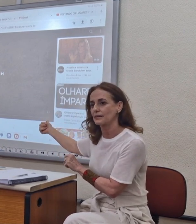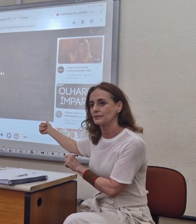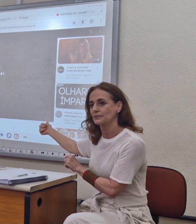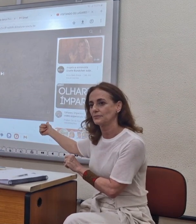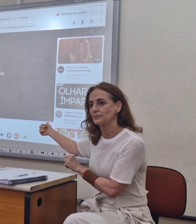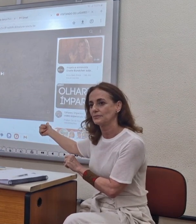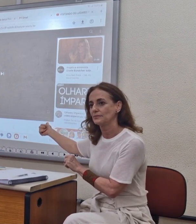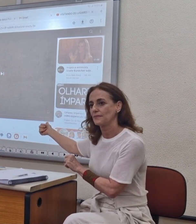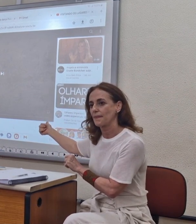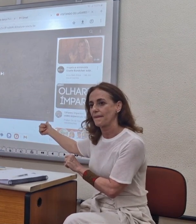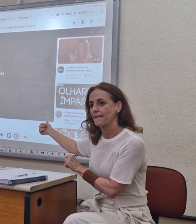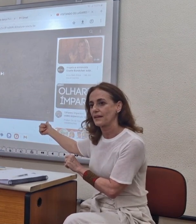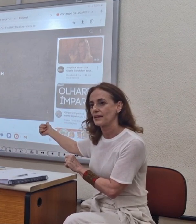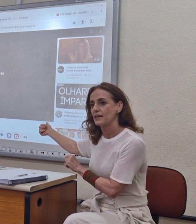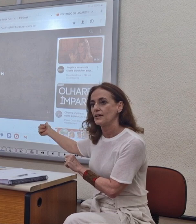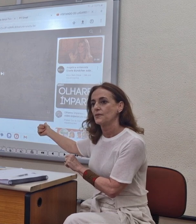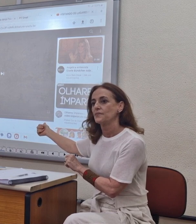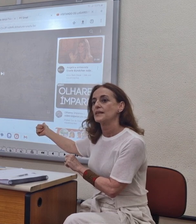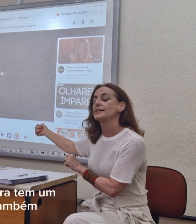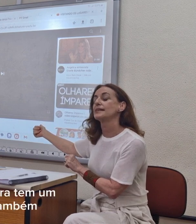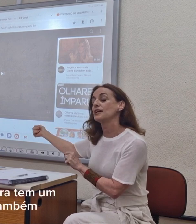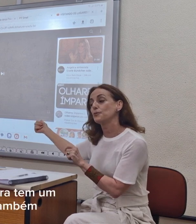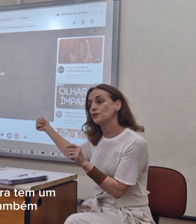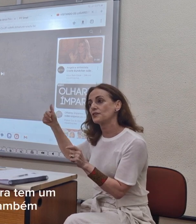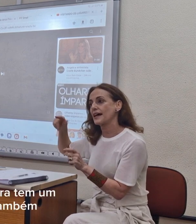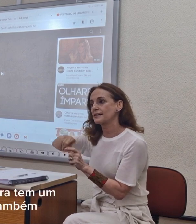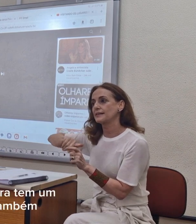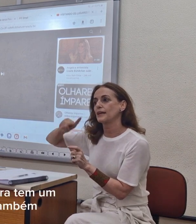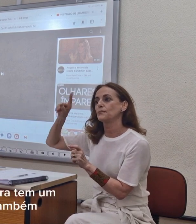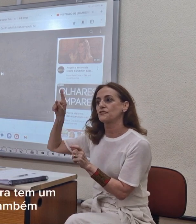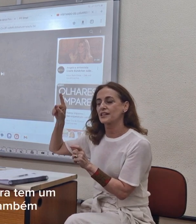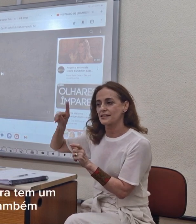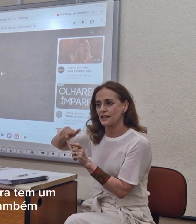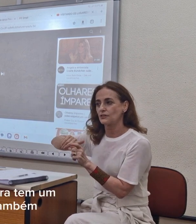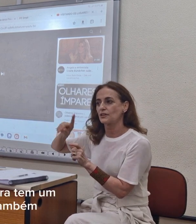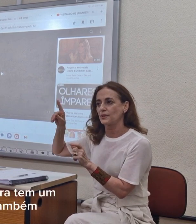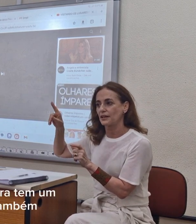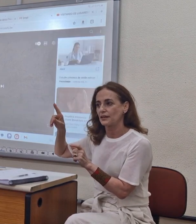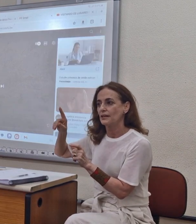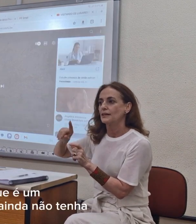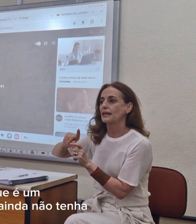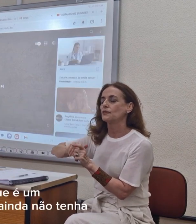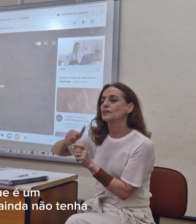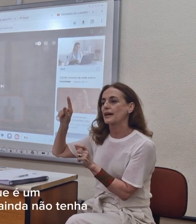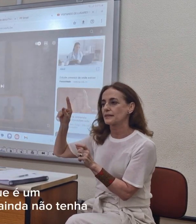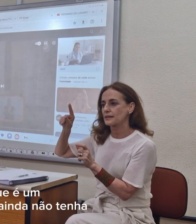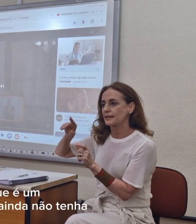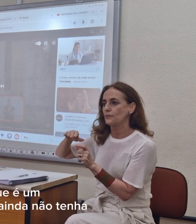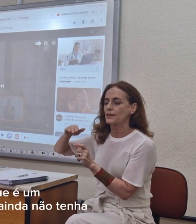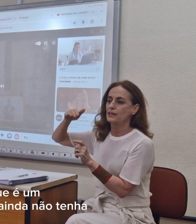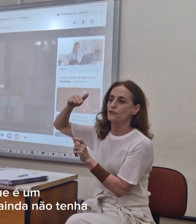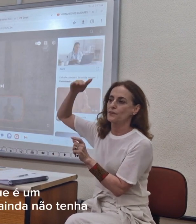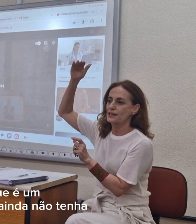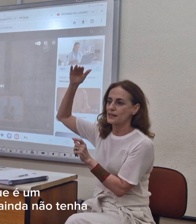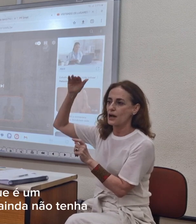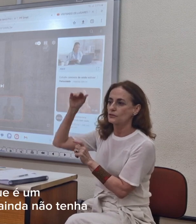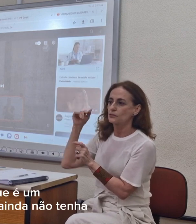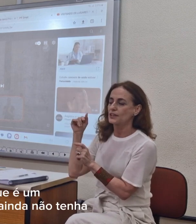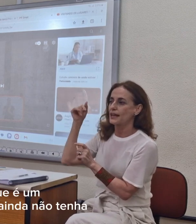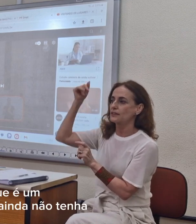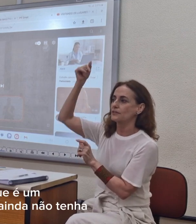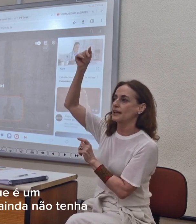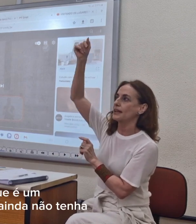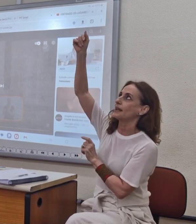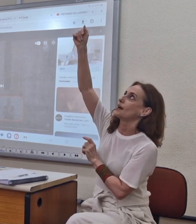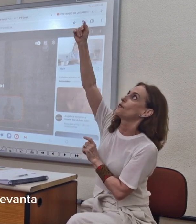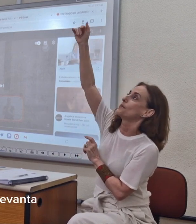ainda tetra. Tem conforme de braço, né? Sim, o tetra tem um diferencial também. Tem o tetra, que é um nível mais alto,